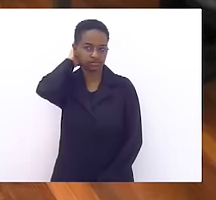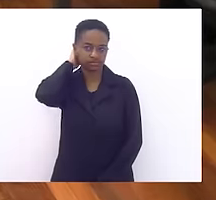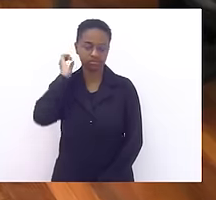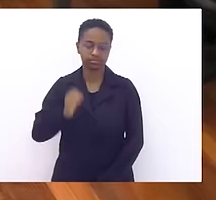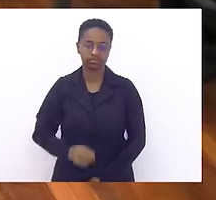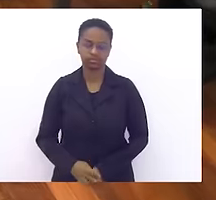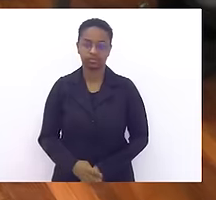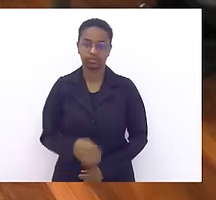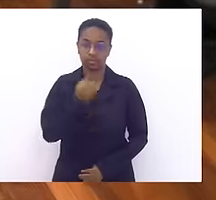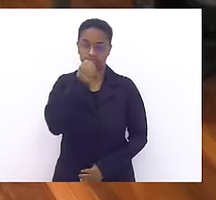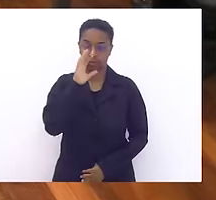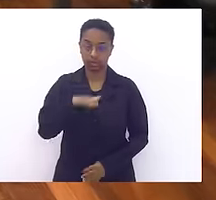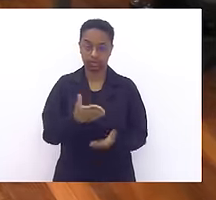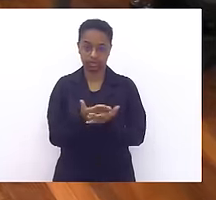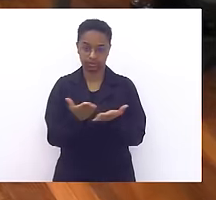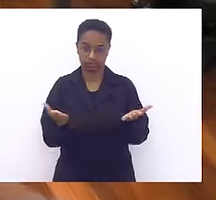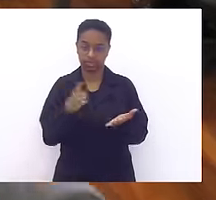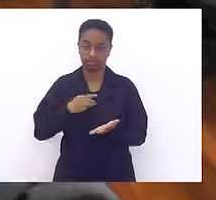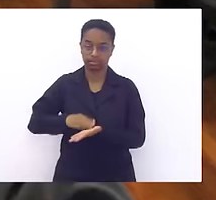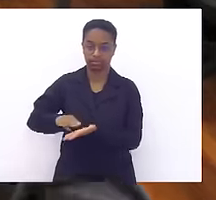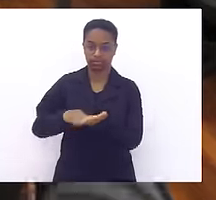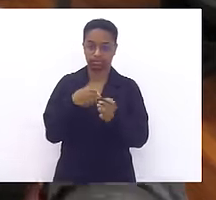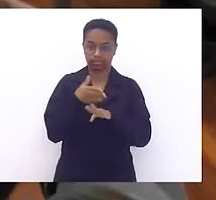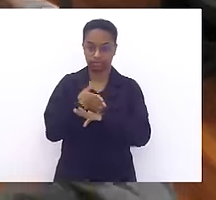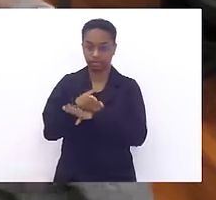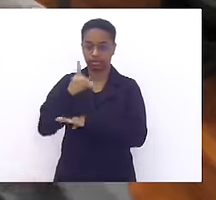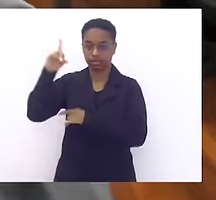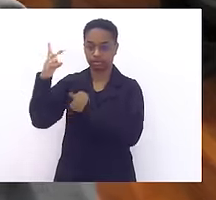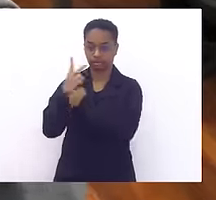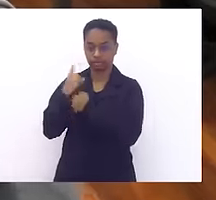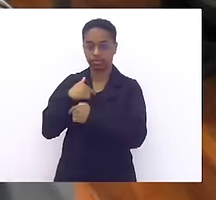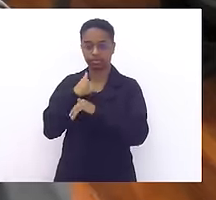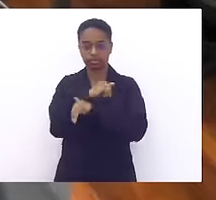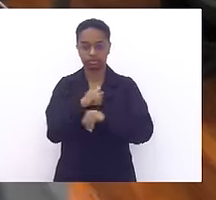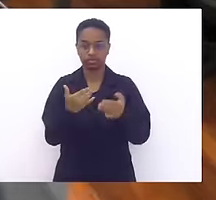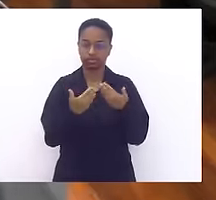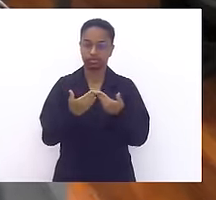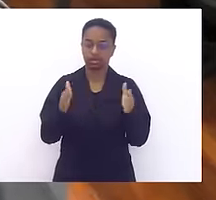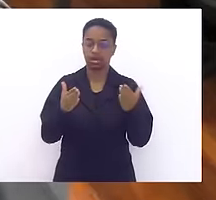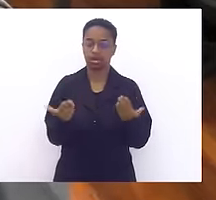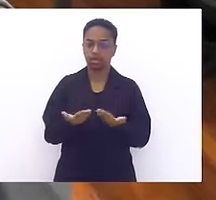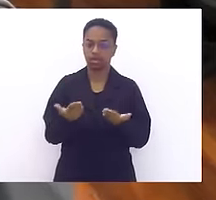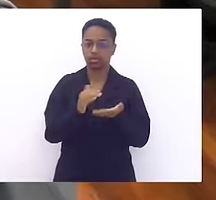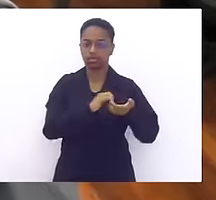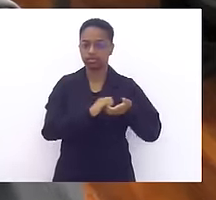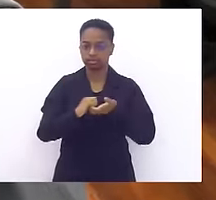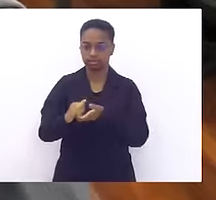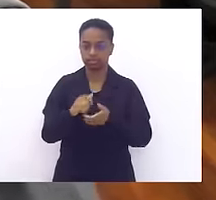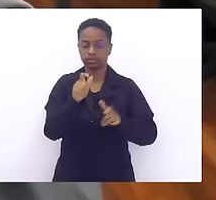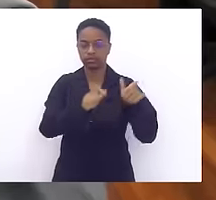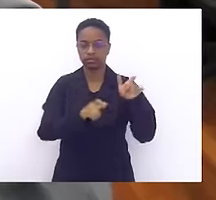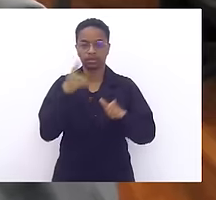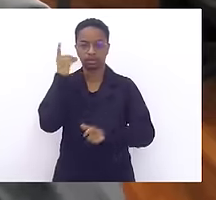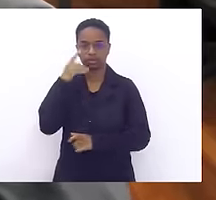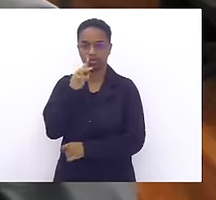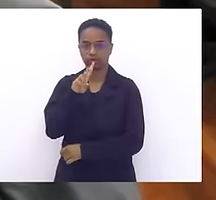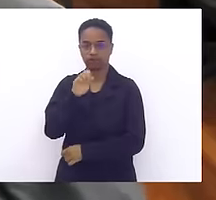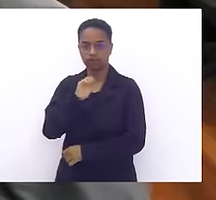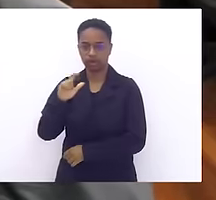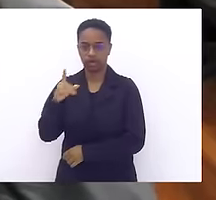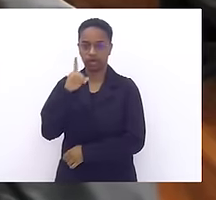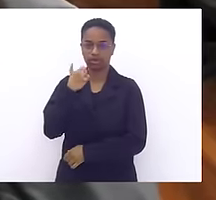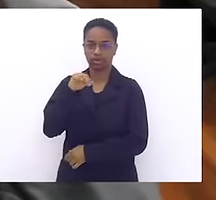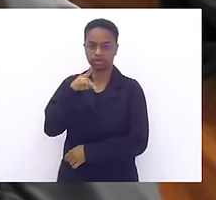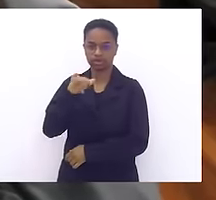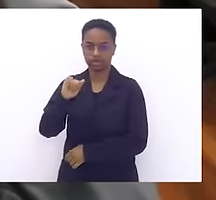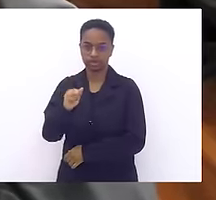Boa tarde a todos tá vendo o número legal sobre a proteção de Deus declara aberta de trabalhos cumprimentando Deputado Valdo Ceasa Deputado da